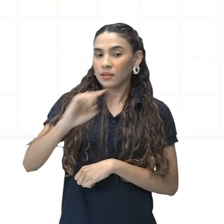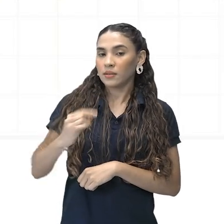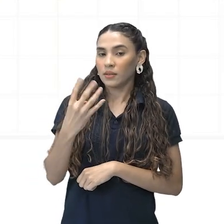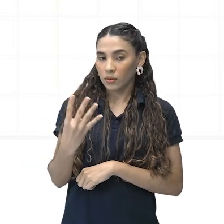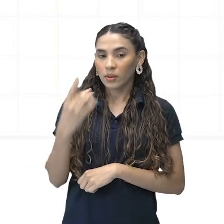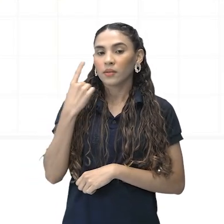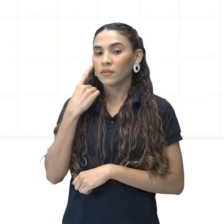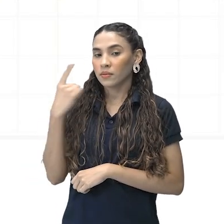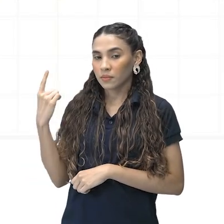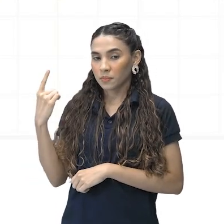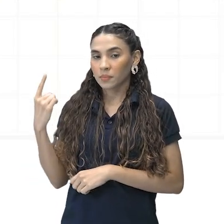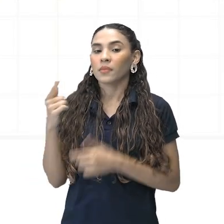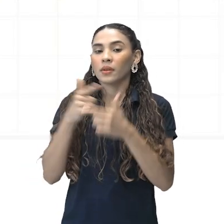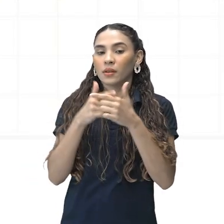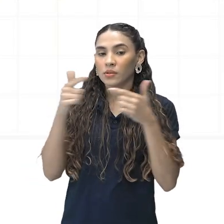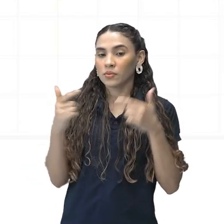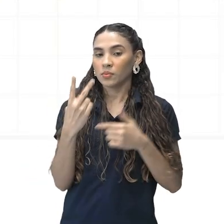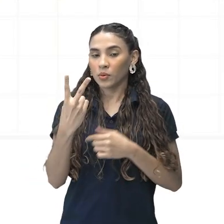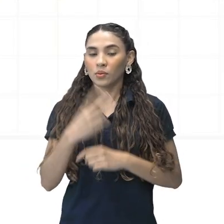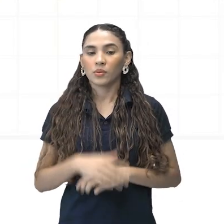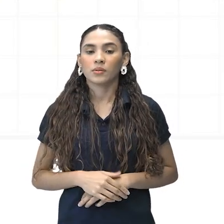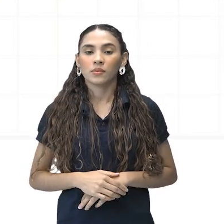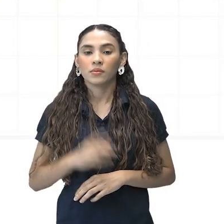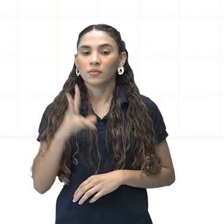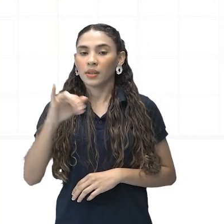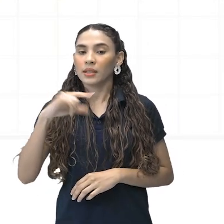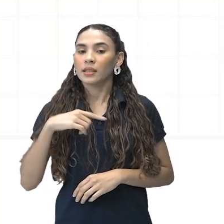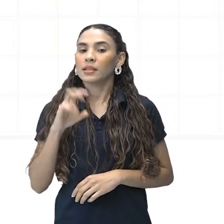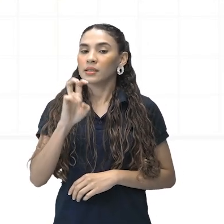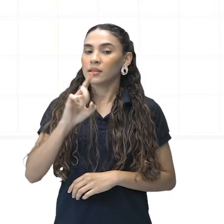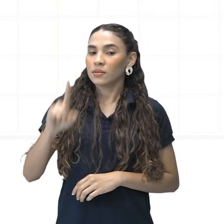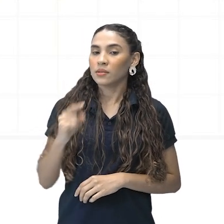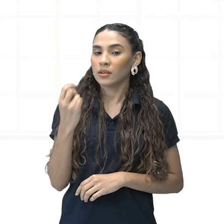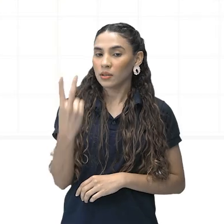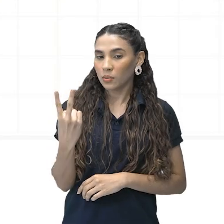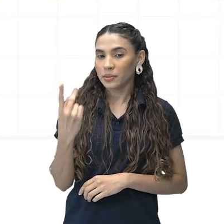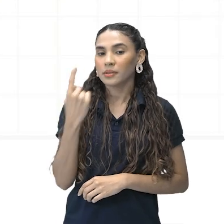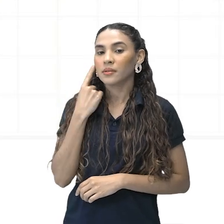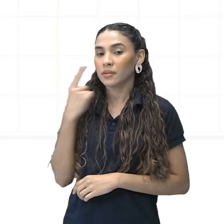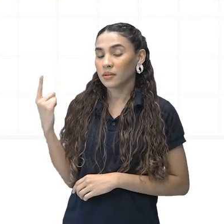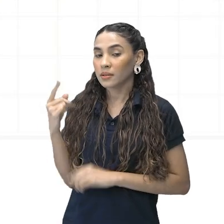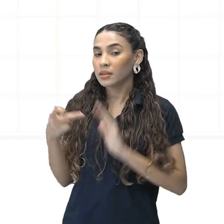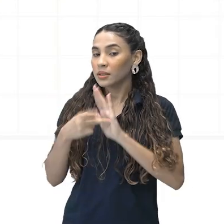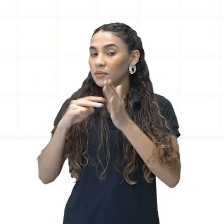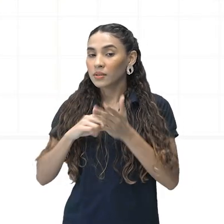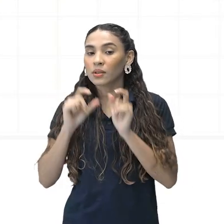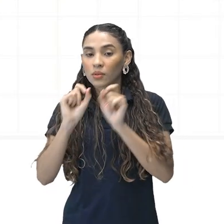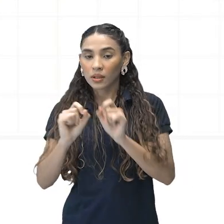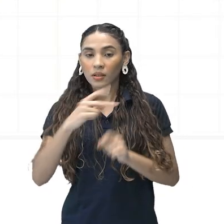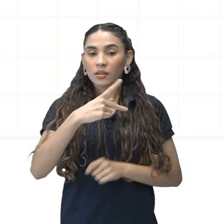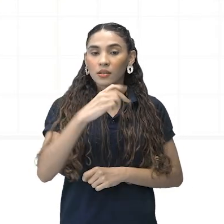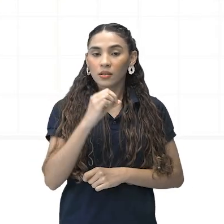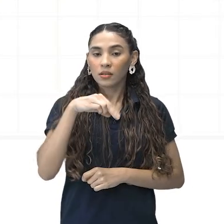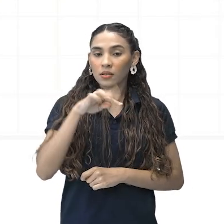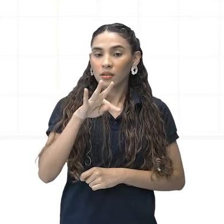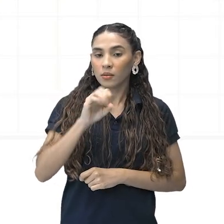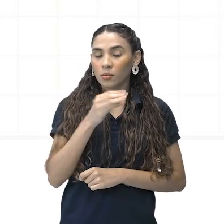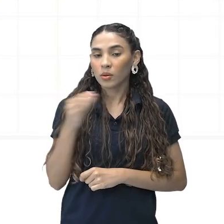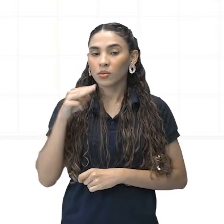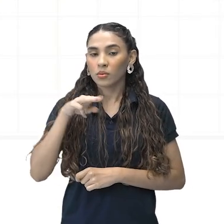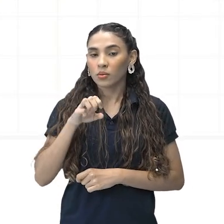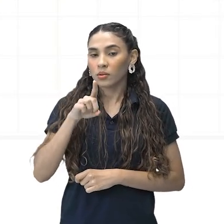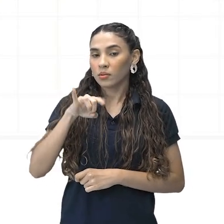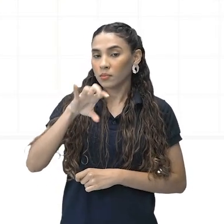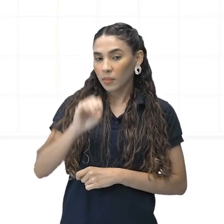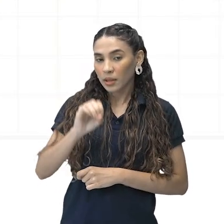10,4. Dividido por 2, nós vamos ter 5,2. Ou seja, o ponto médio dessa classe